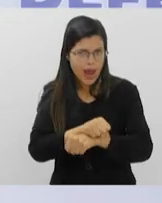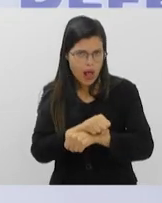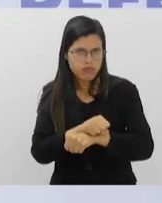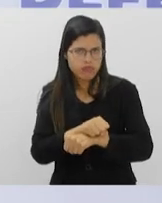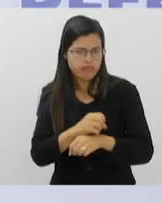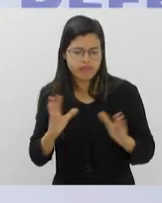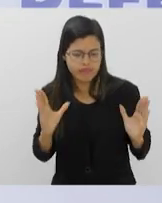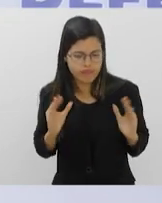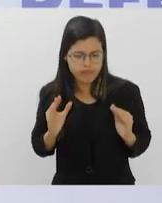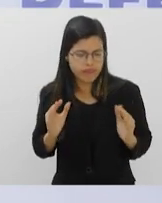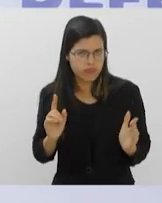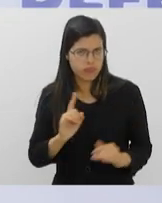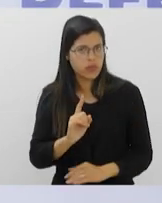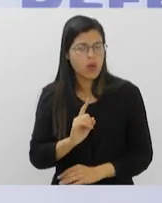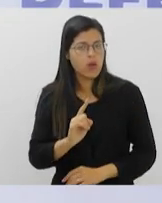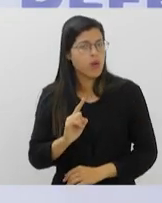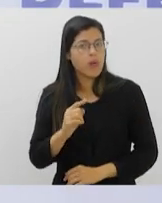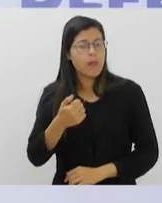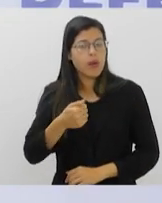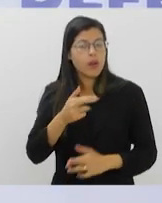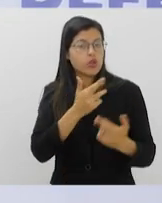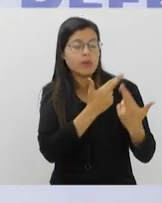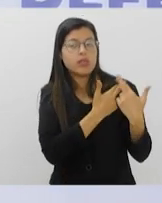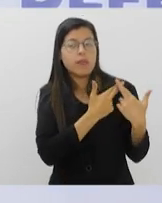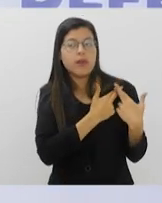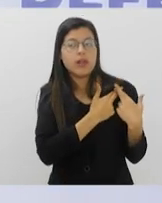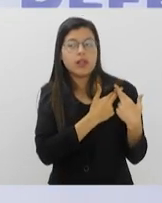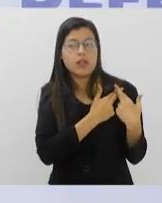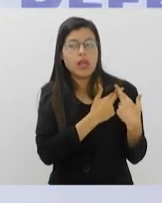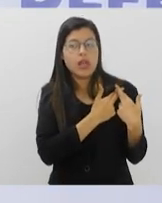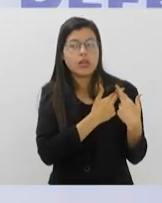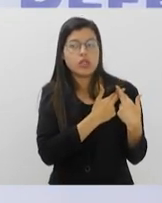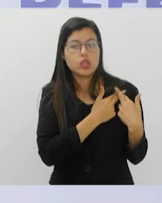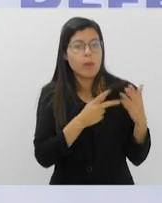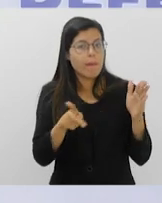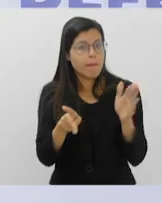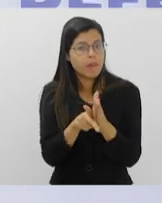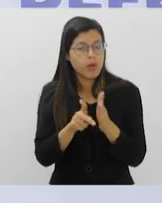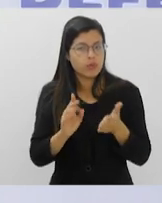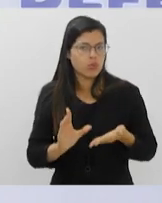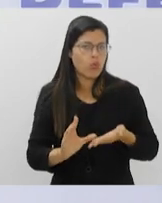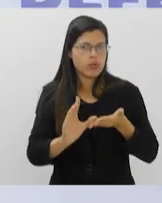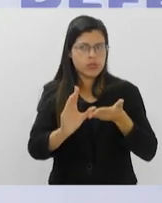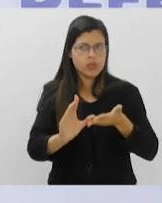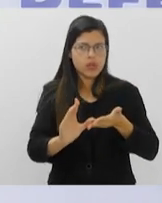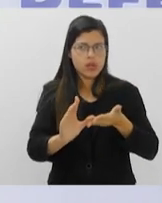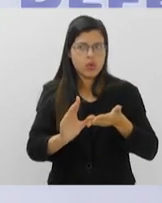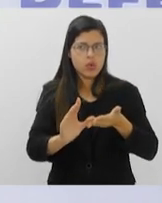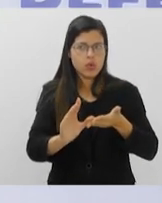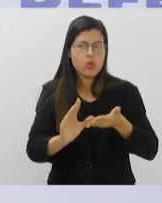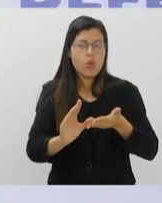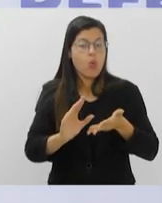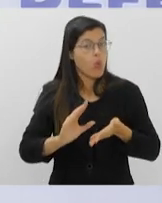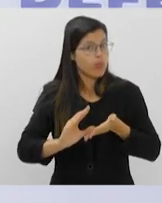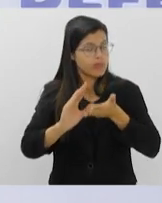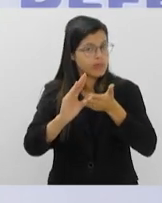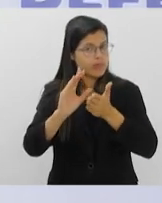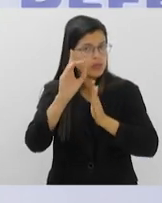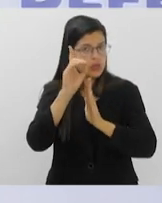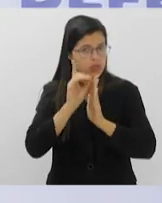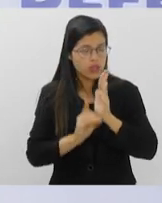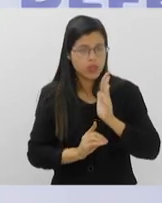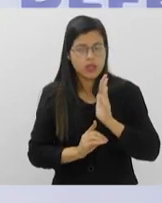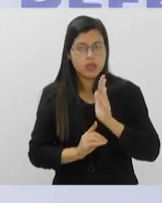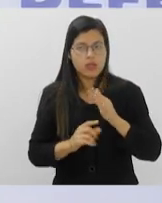dizer que em primeiro lugar a responsabilidade são é dos conselheiros o conselheiro de direito